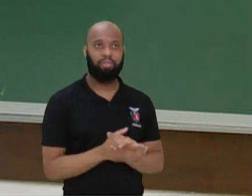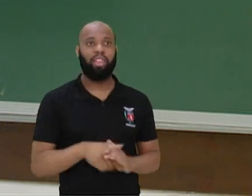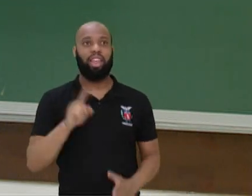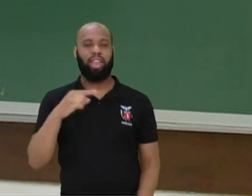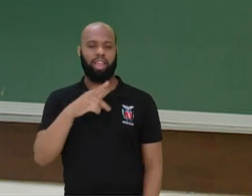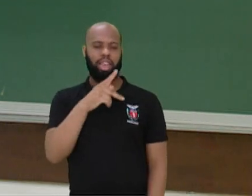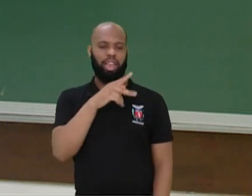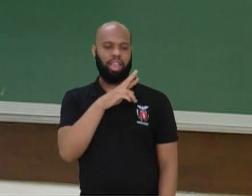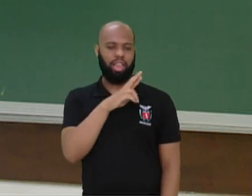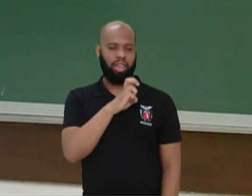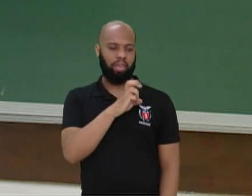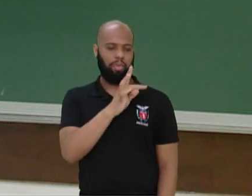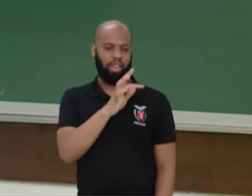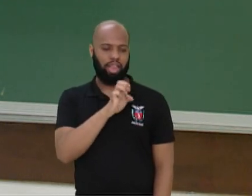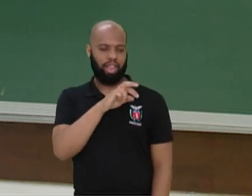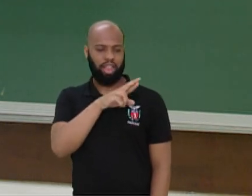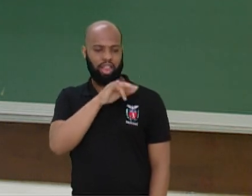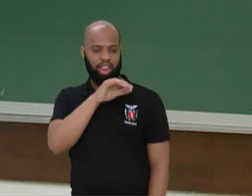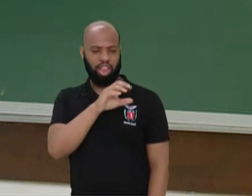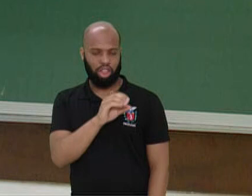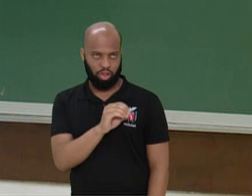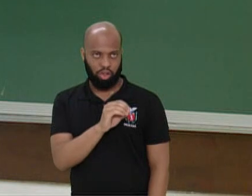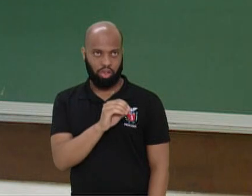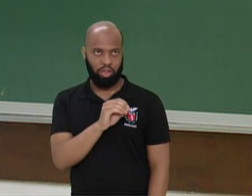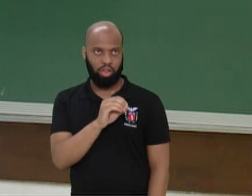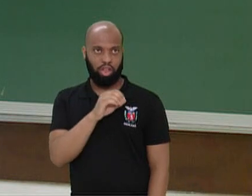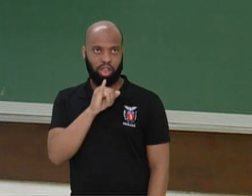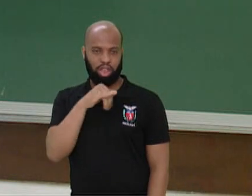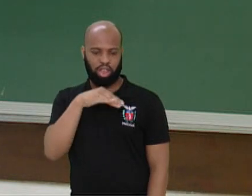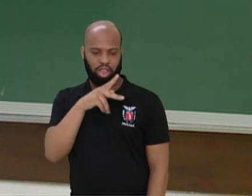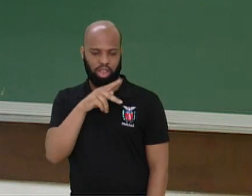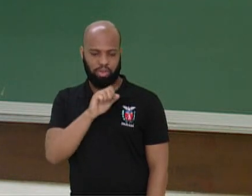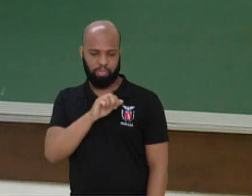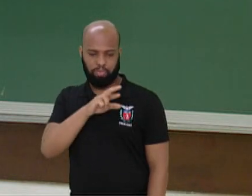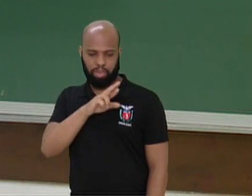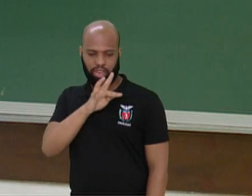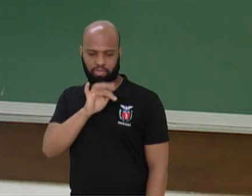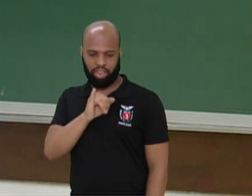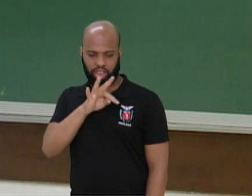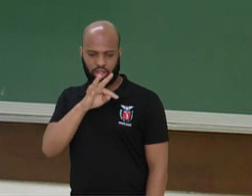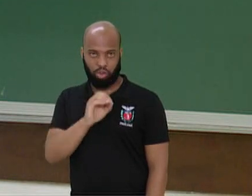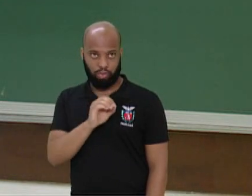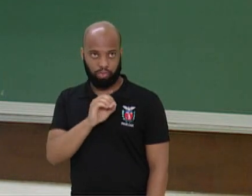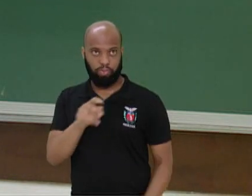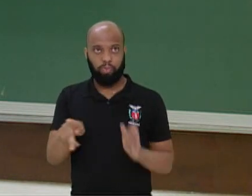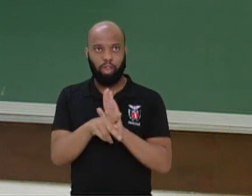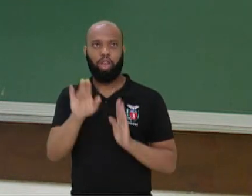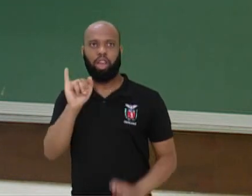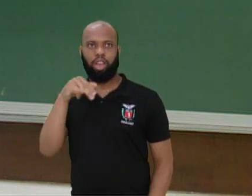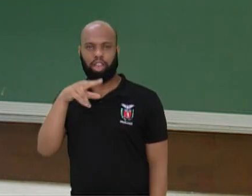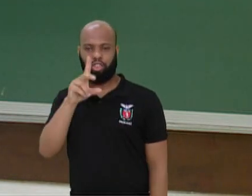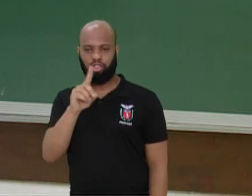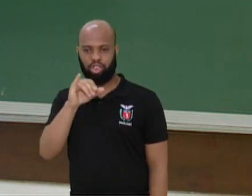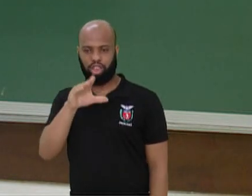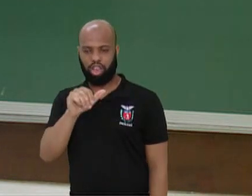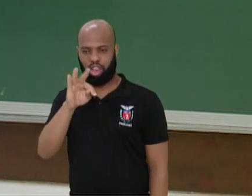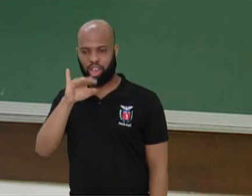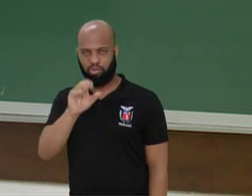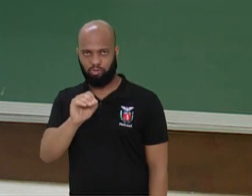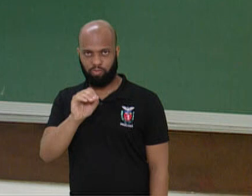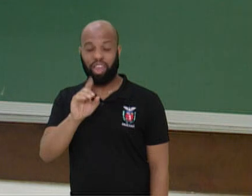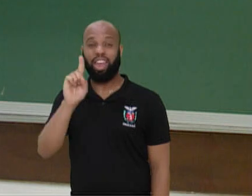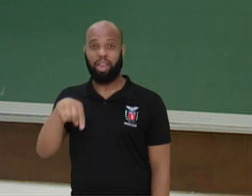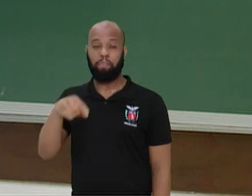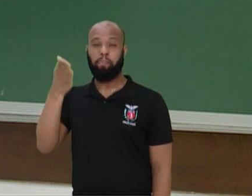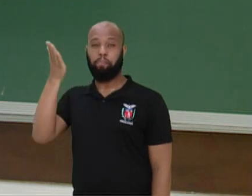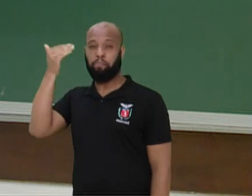pretérito imperfeito de indicativo, igual ao português, pretérito perfeito do indicativo. Vocês não precisam decorar